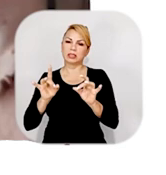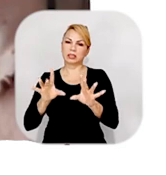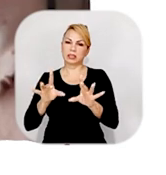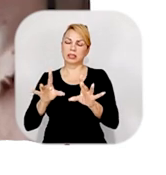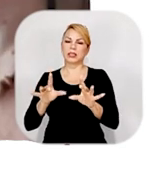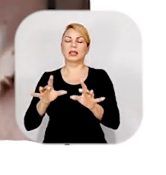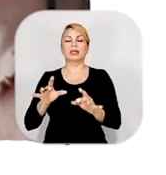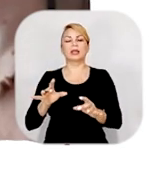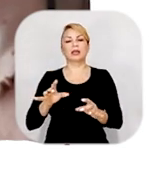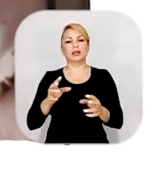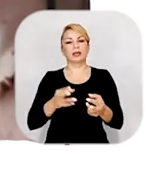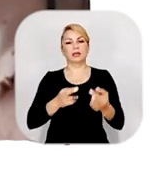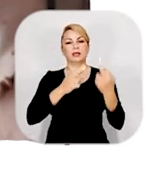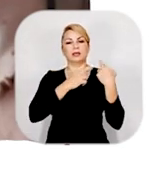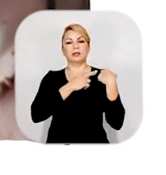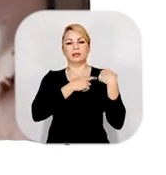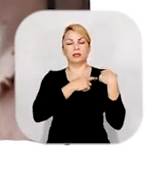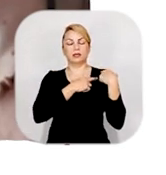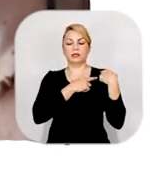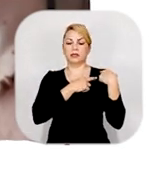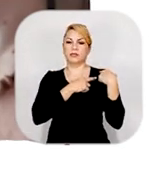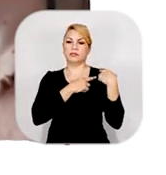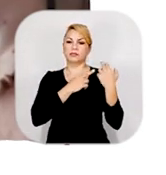respeito aos materiais